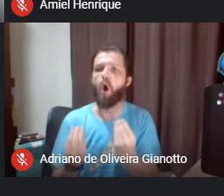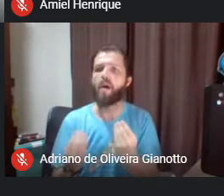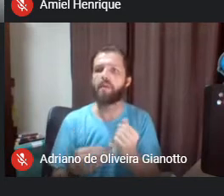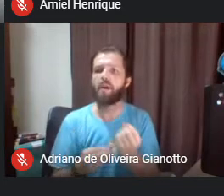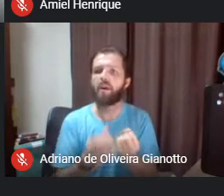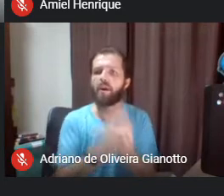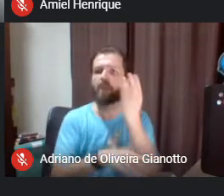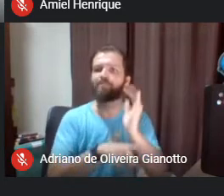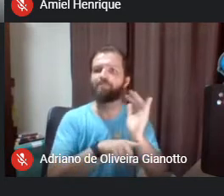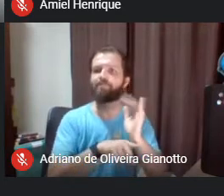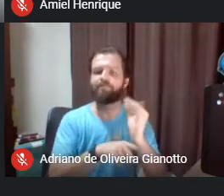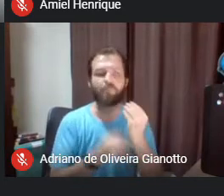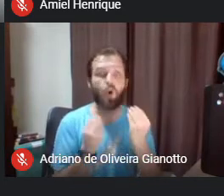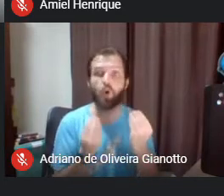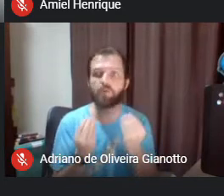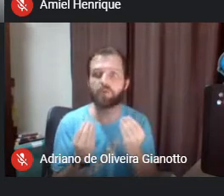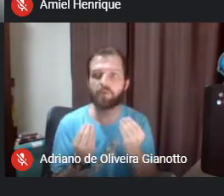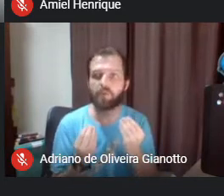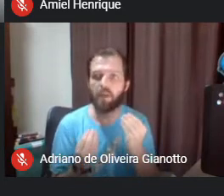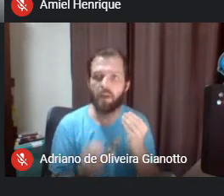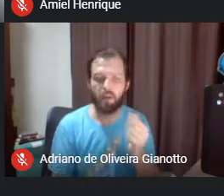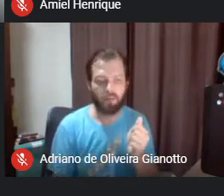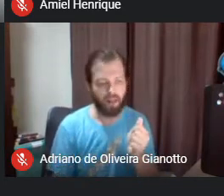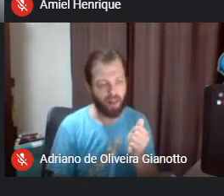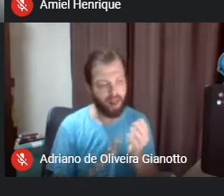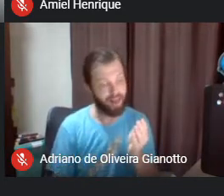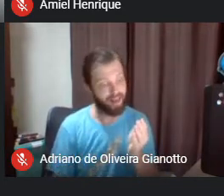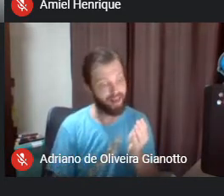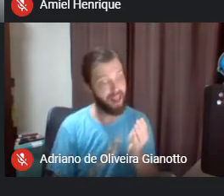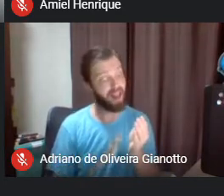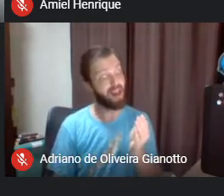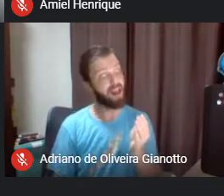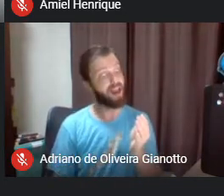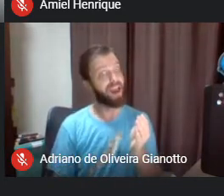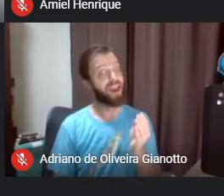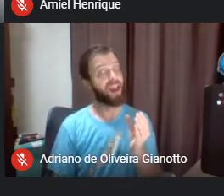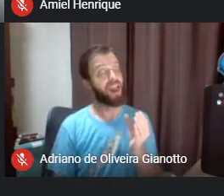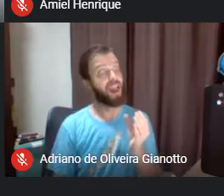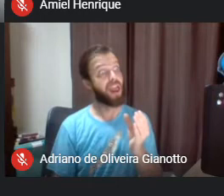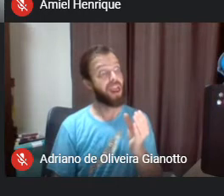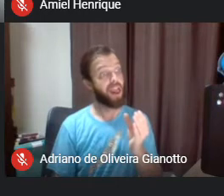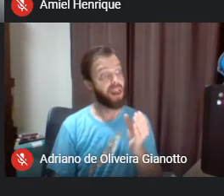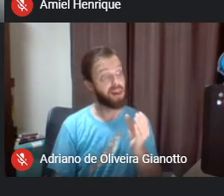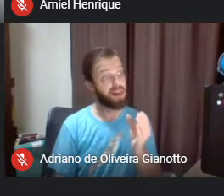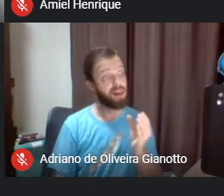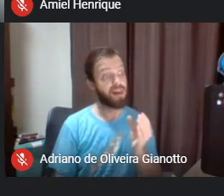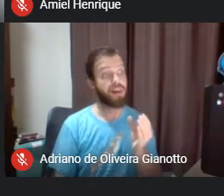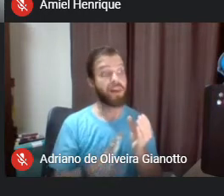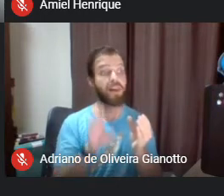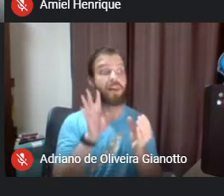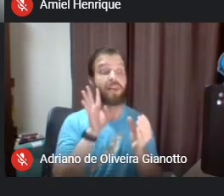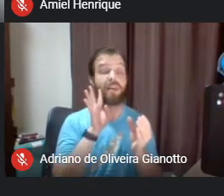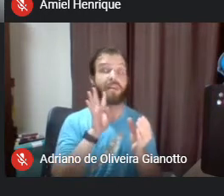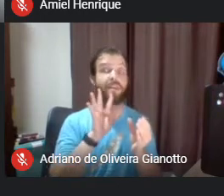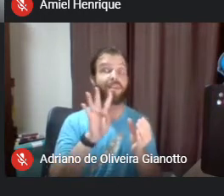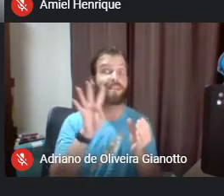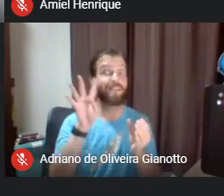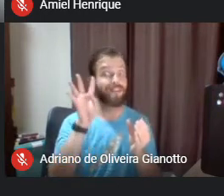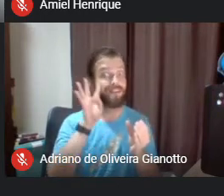Aí, Bonet, né, a pessoa falou, como é que poderia se comunicar? Aí ele percebeu que com as